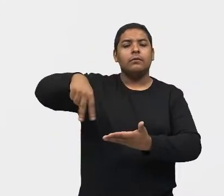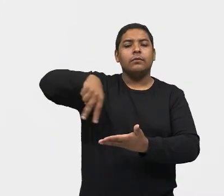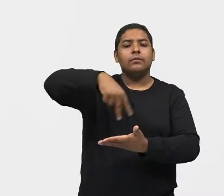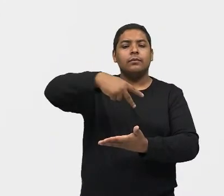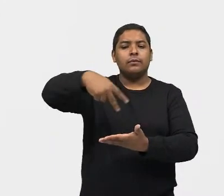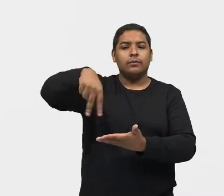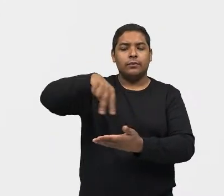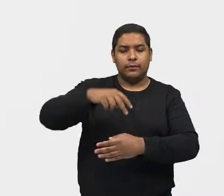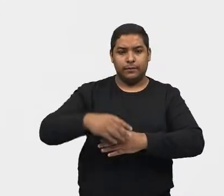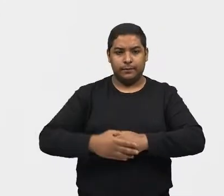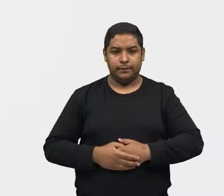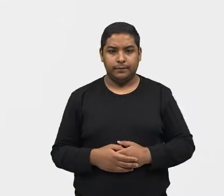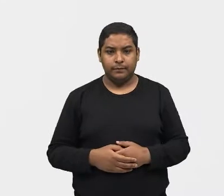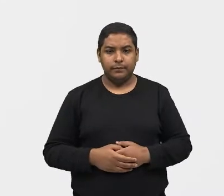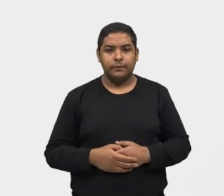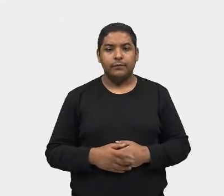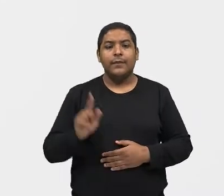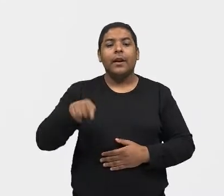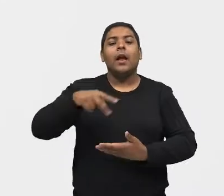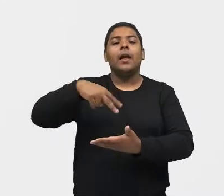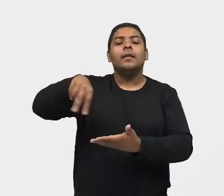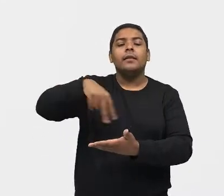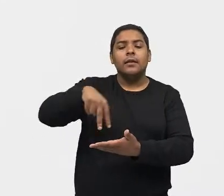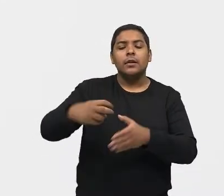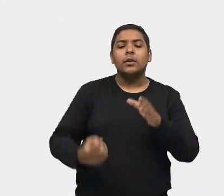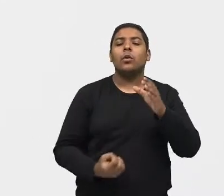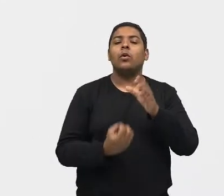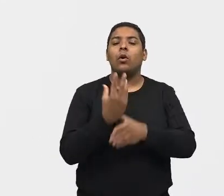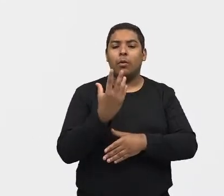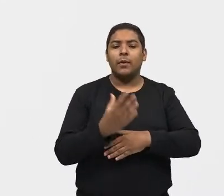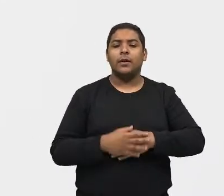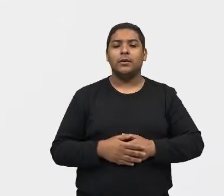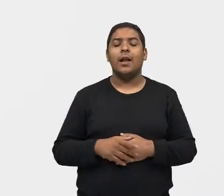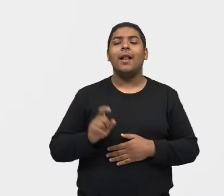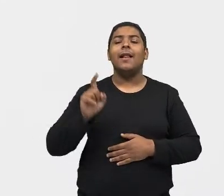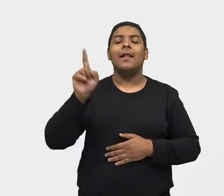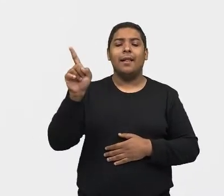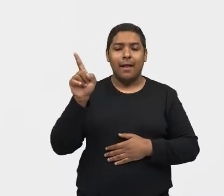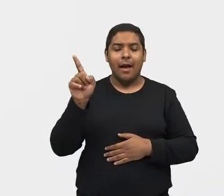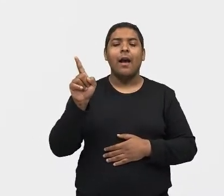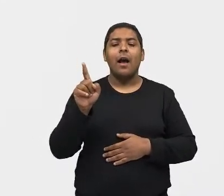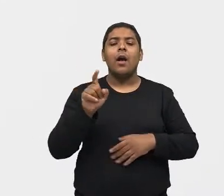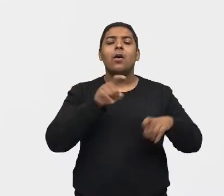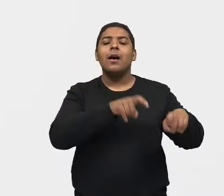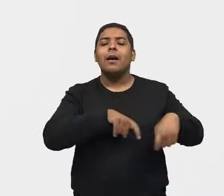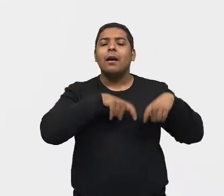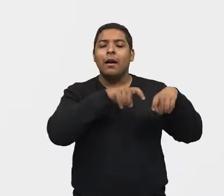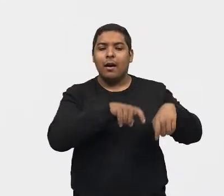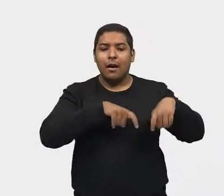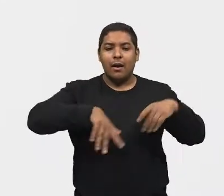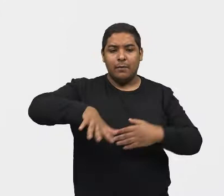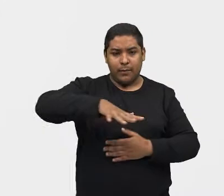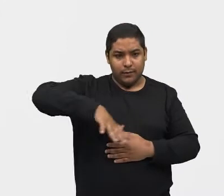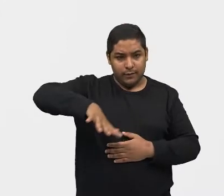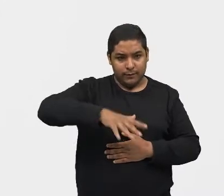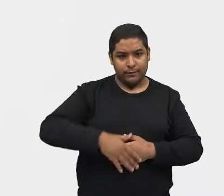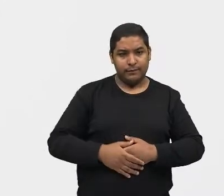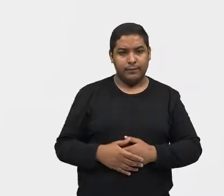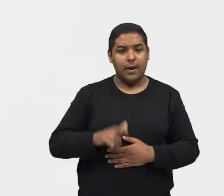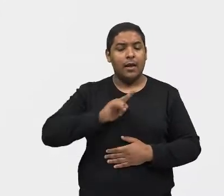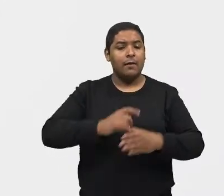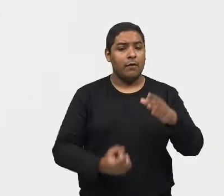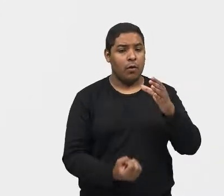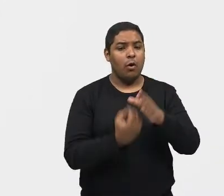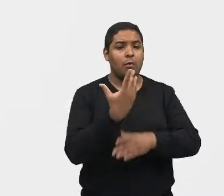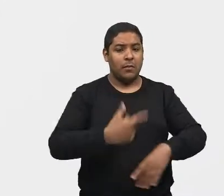vienense. A valsa vienense é uma dança com origem em danças camponesas. Olha aí, aonde teve a origem